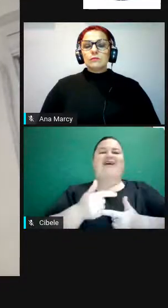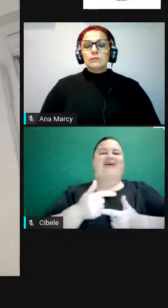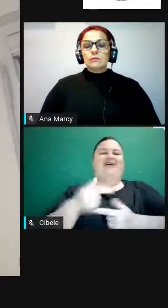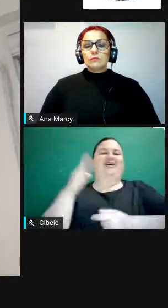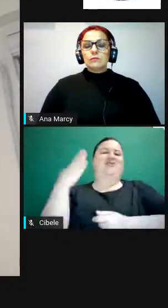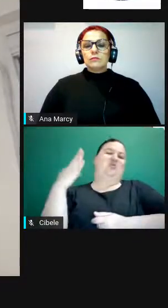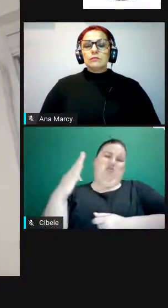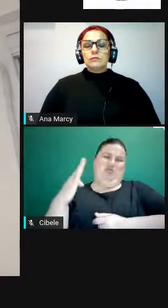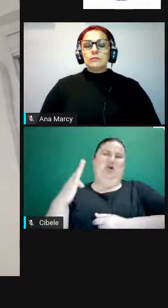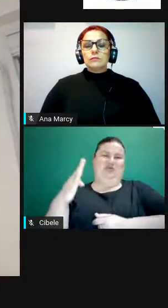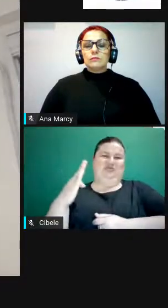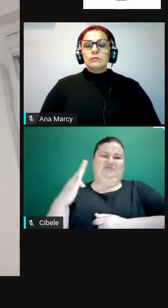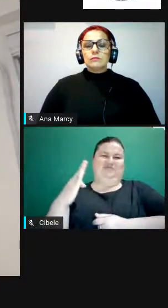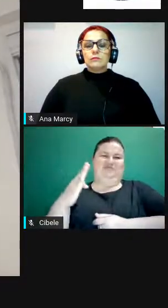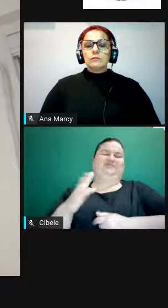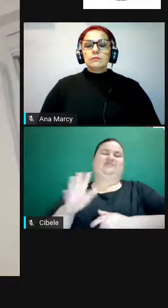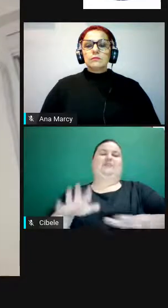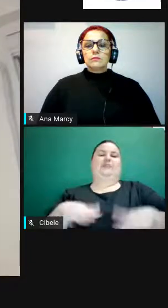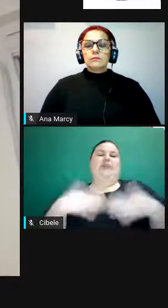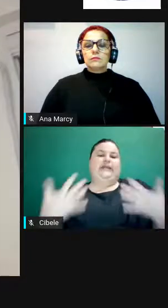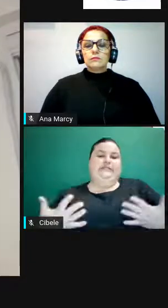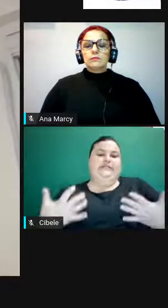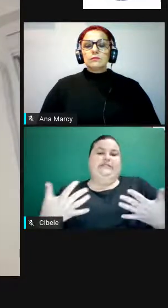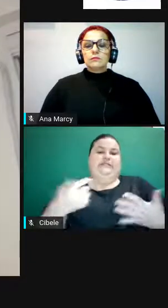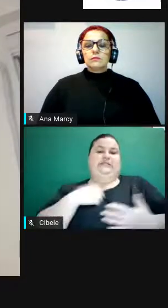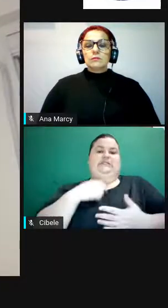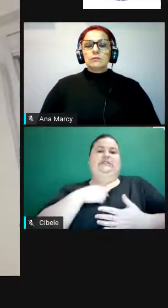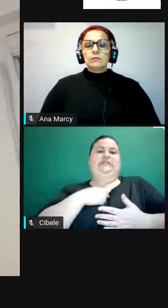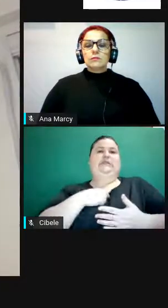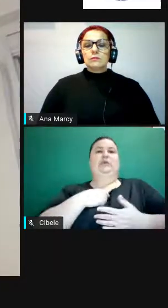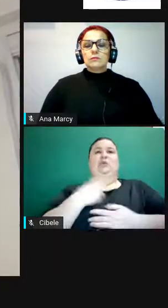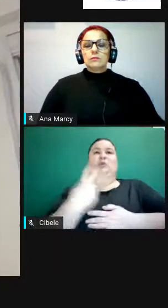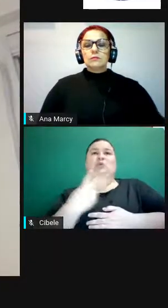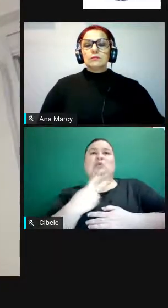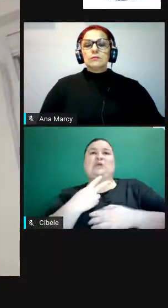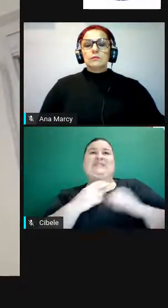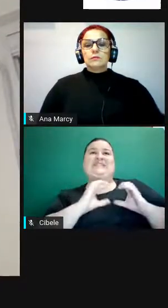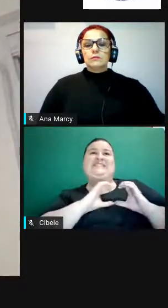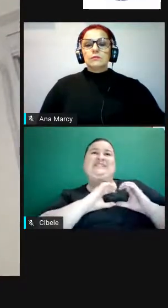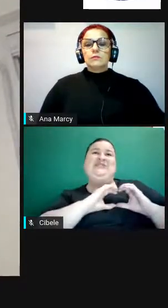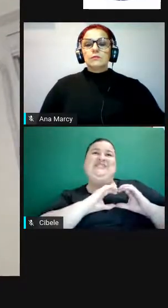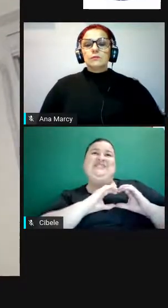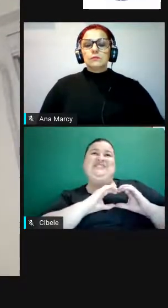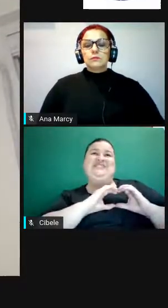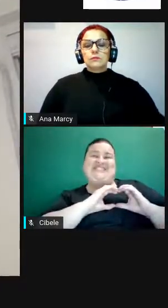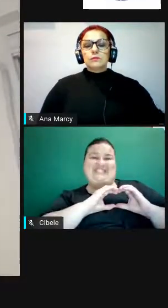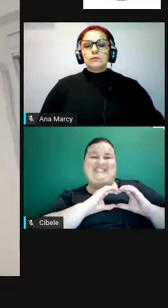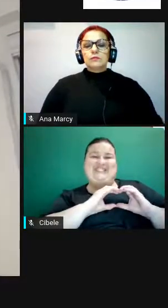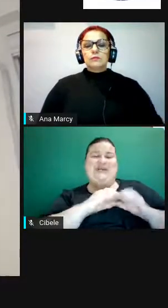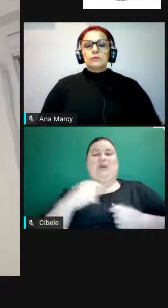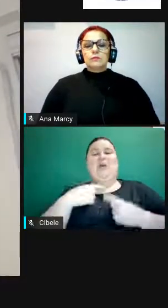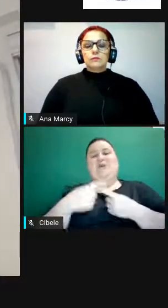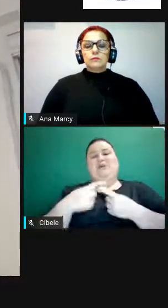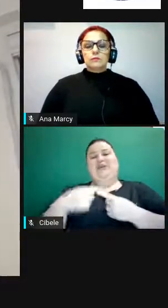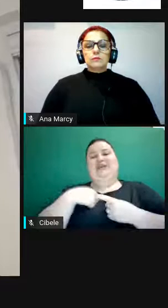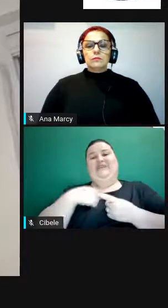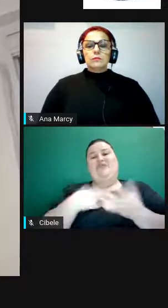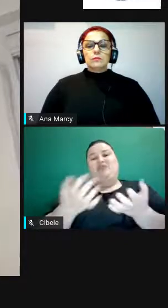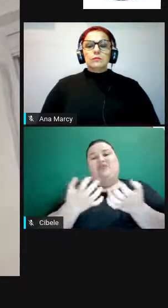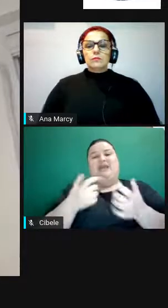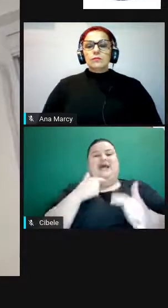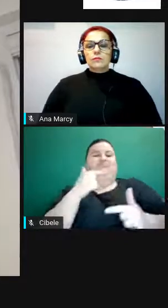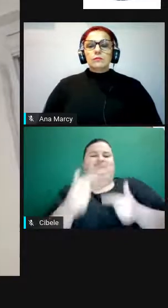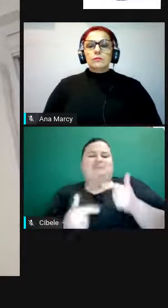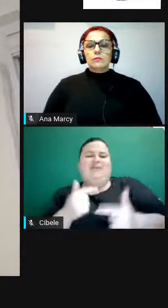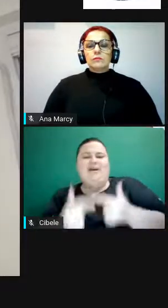aí isso me deixou no mínimo porque eu fiquei com dois corações por um lado eu queria trabalhar né como o biólogo ela